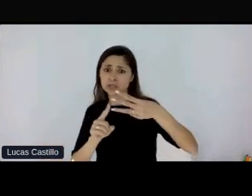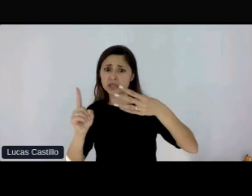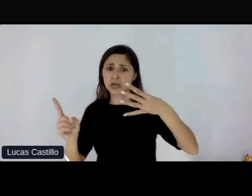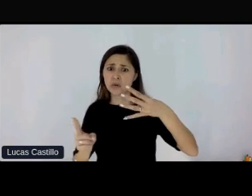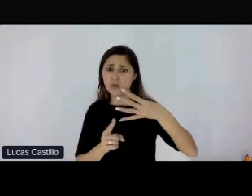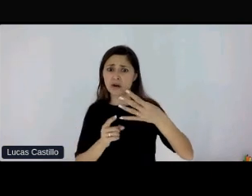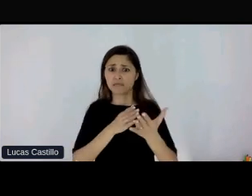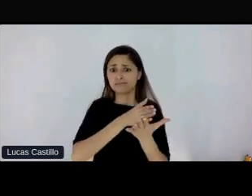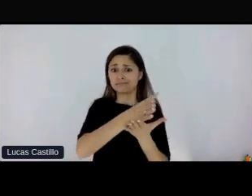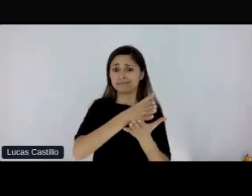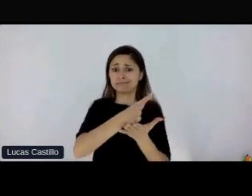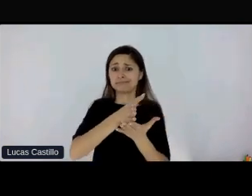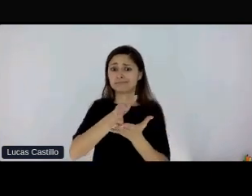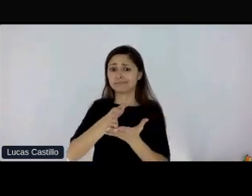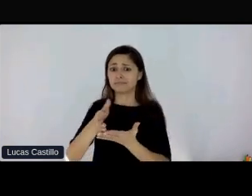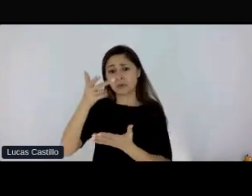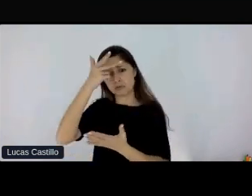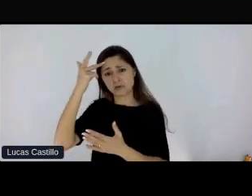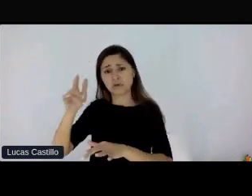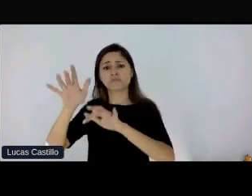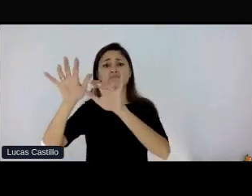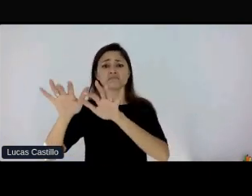quarta, e conforme for necessário